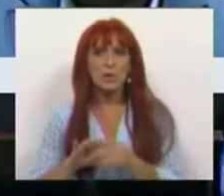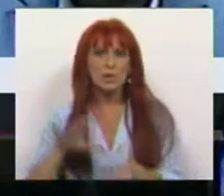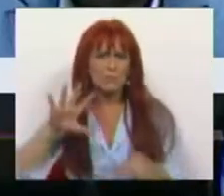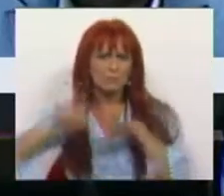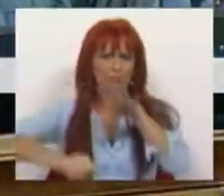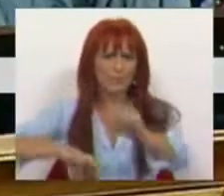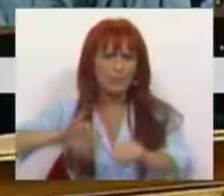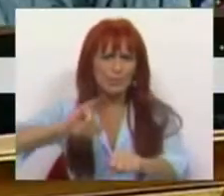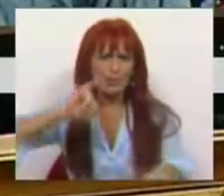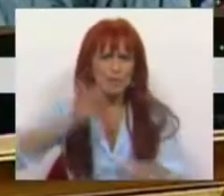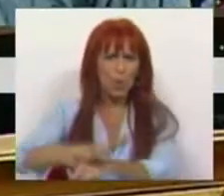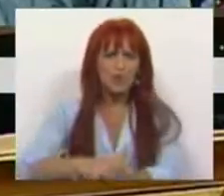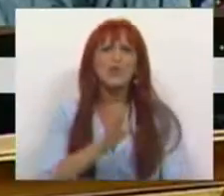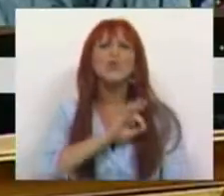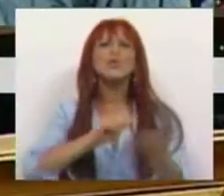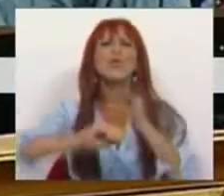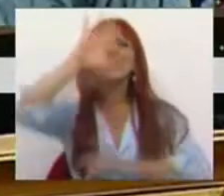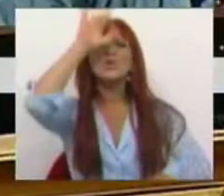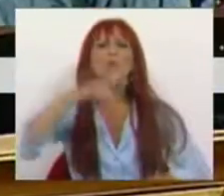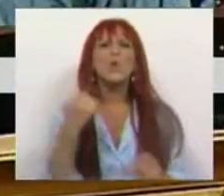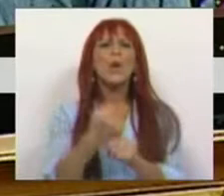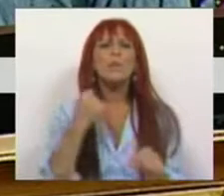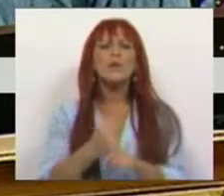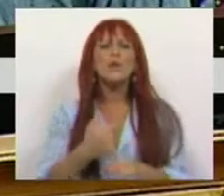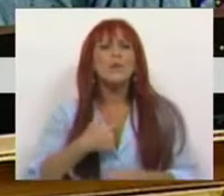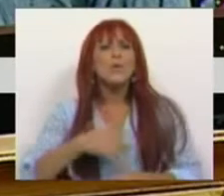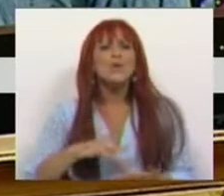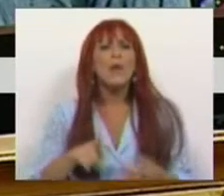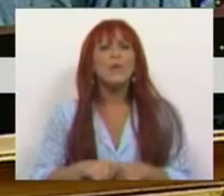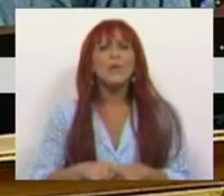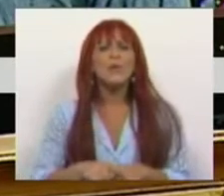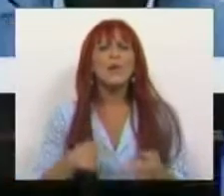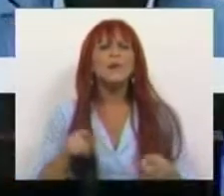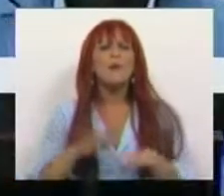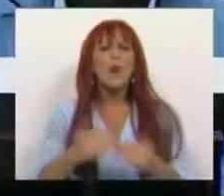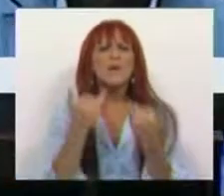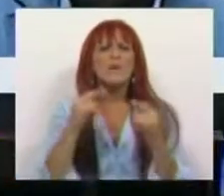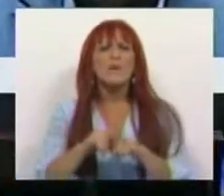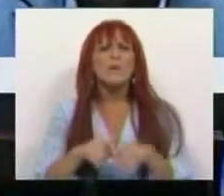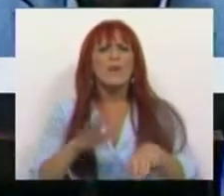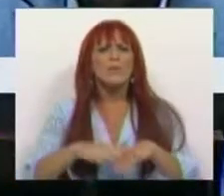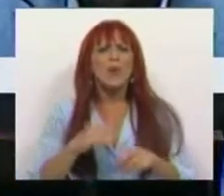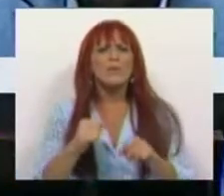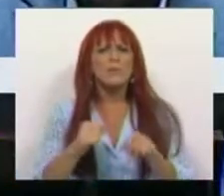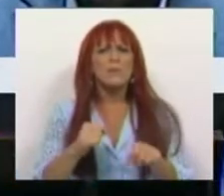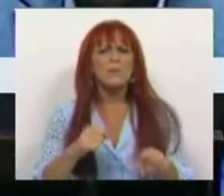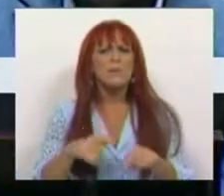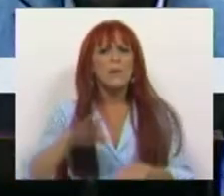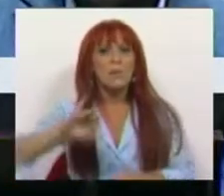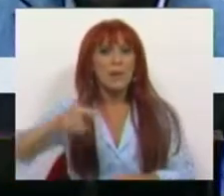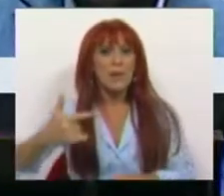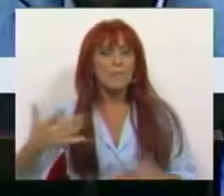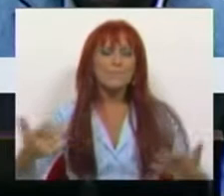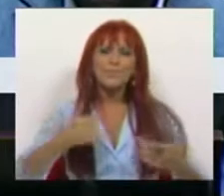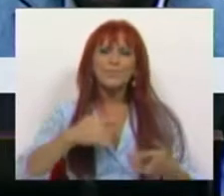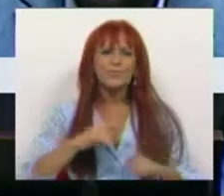abutres. Senhor Secretário de Estado do Emprego, trouxe aqui a atuação da informação sobre a atuação da ACT. Eu gostava